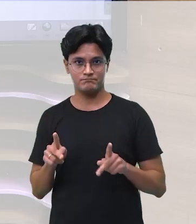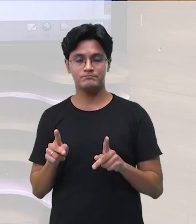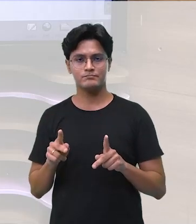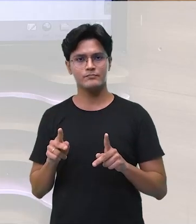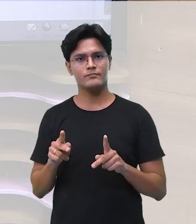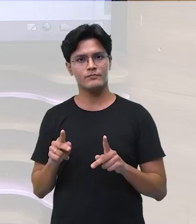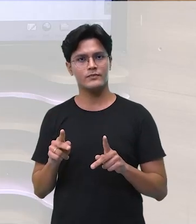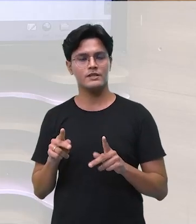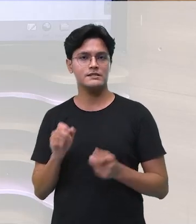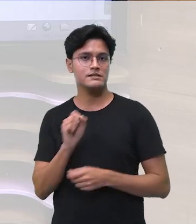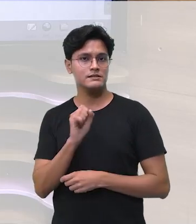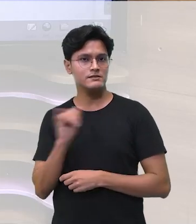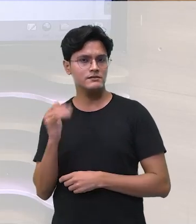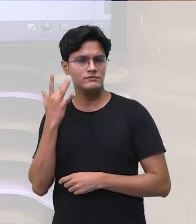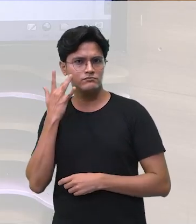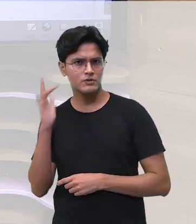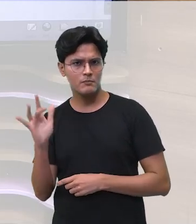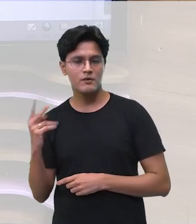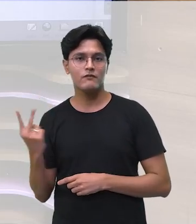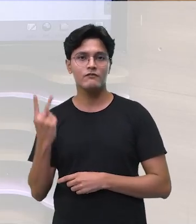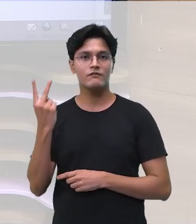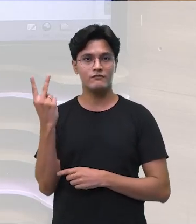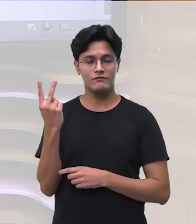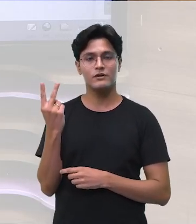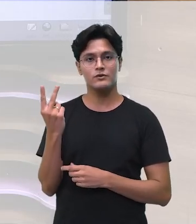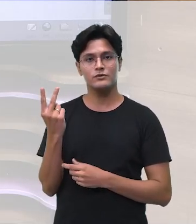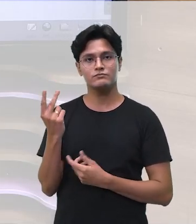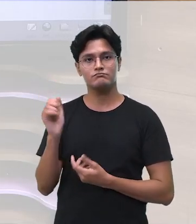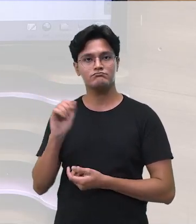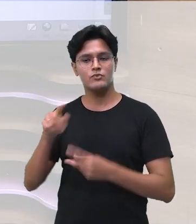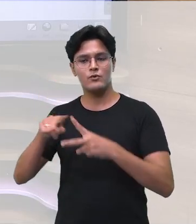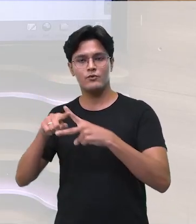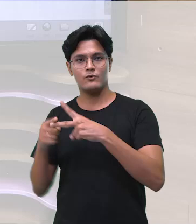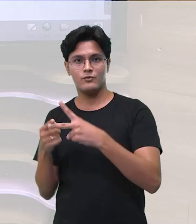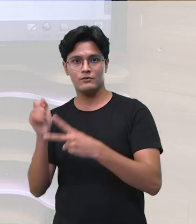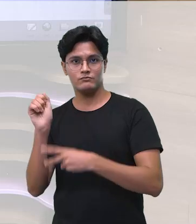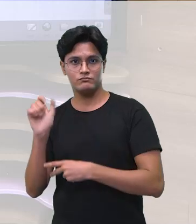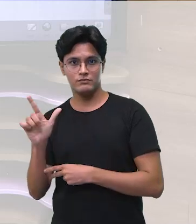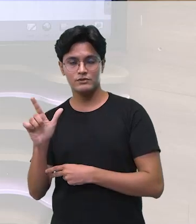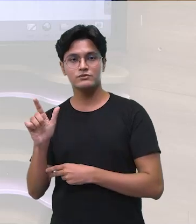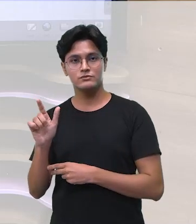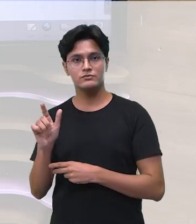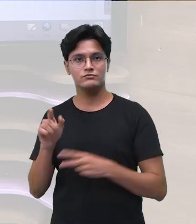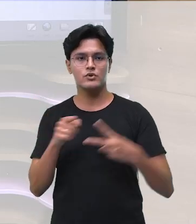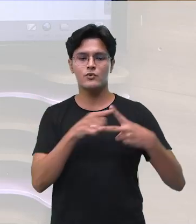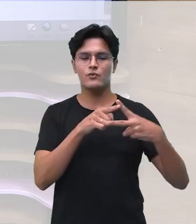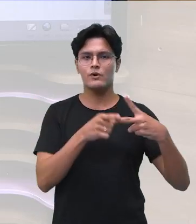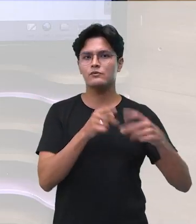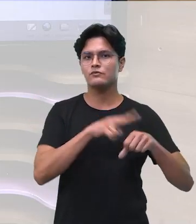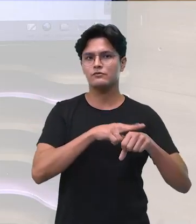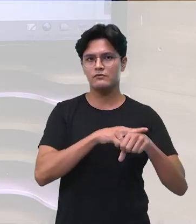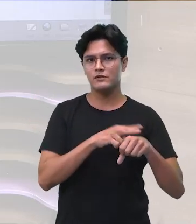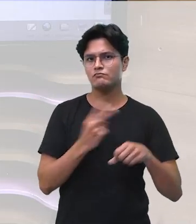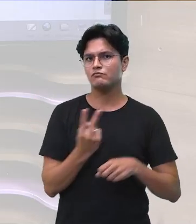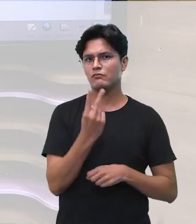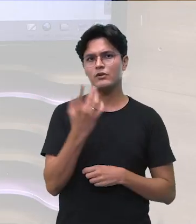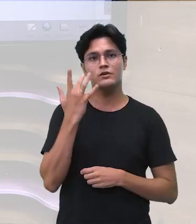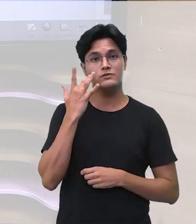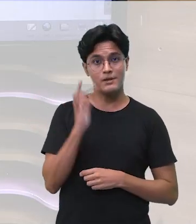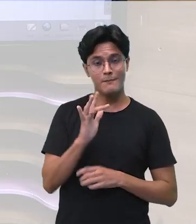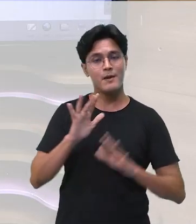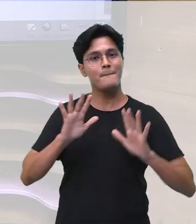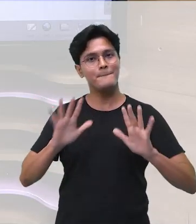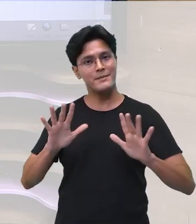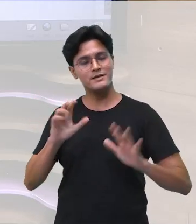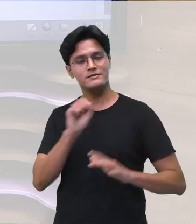Você pode até não saber quanto vale o ângulo aqui azul, você pode até não saber quanto vale o ângulo verde, mas você sabe que